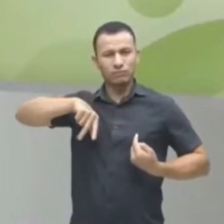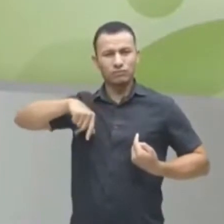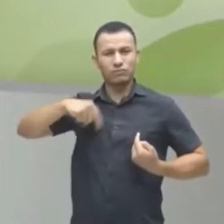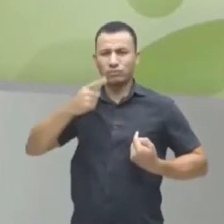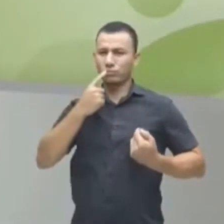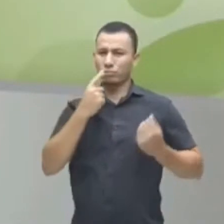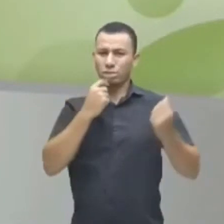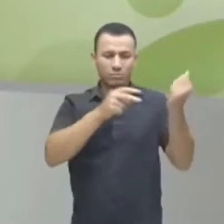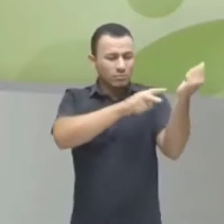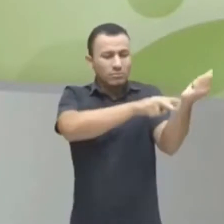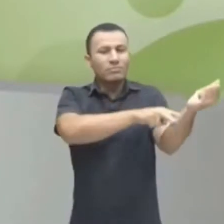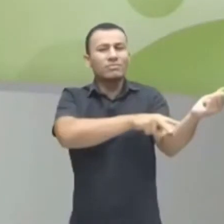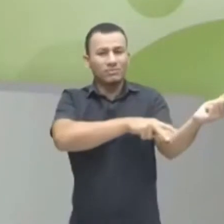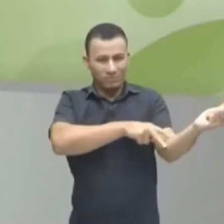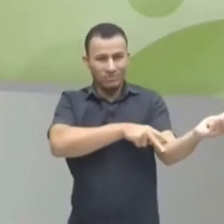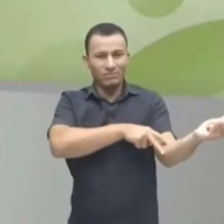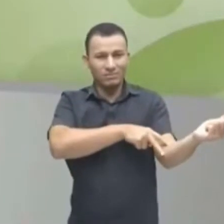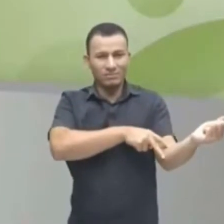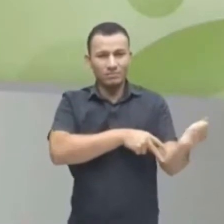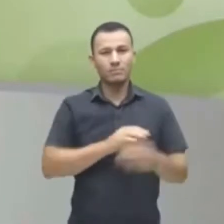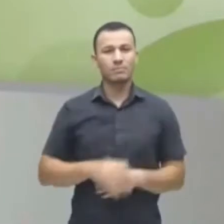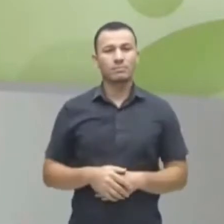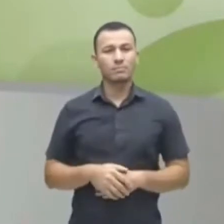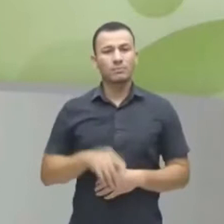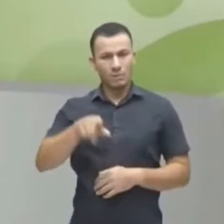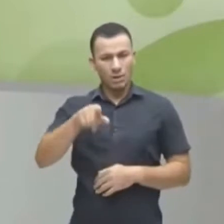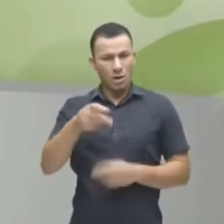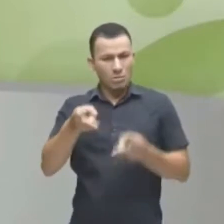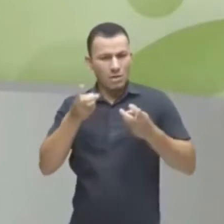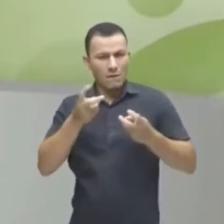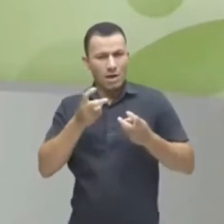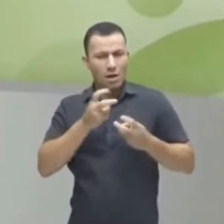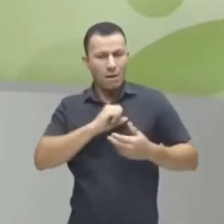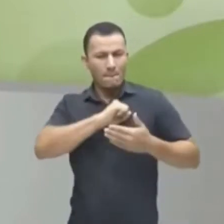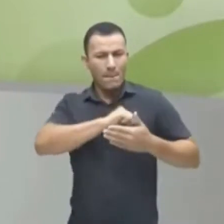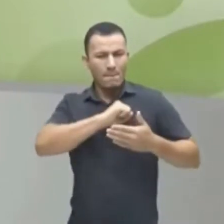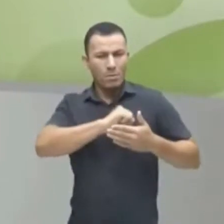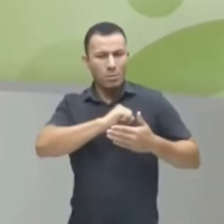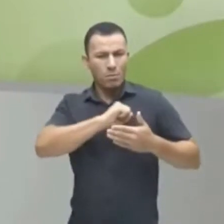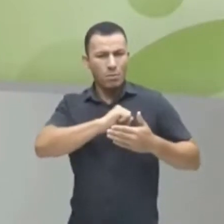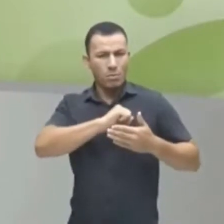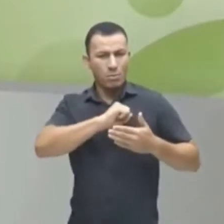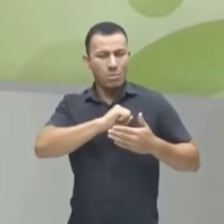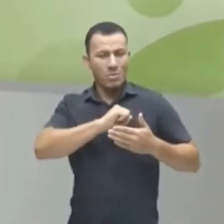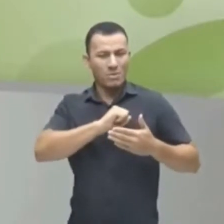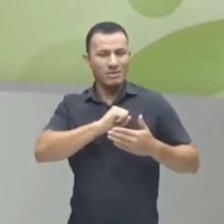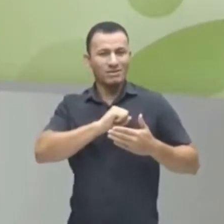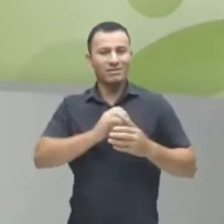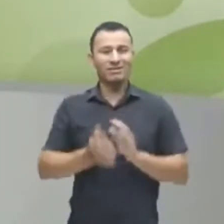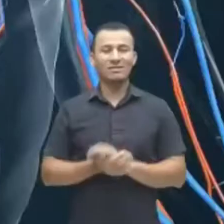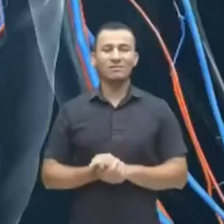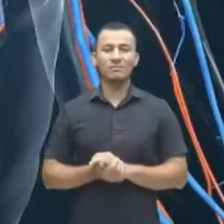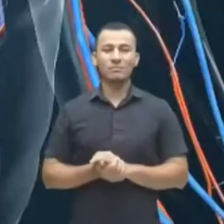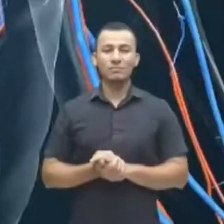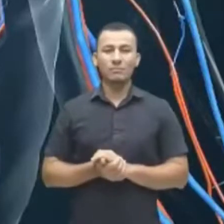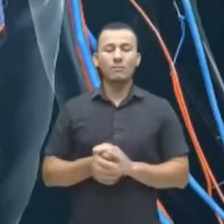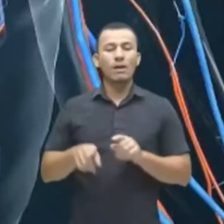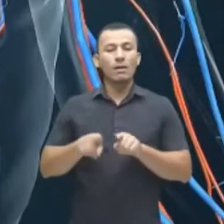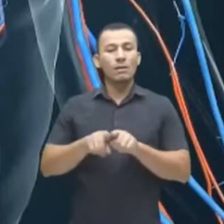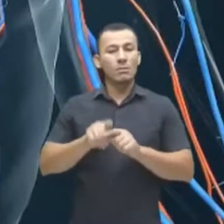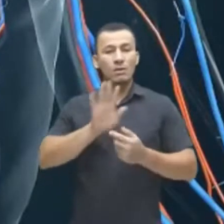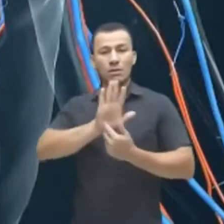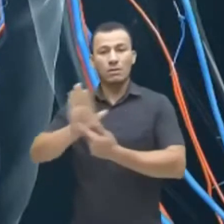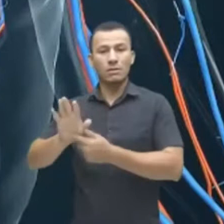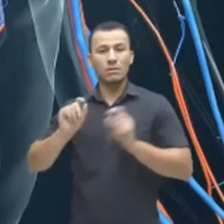Vocês observam o coração com seus batimentos, com a frequência cardíaca, e ao mesmo tempo, o que eu consigo mostrar para